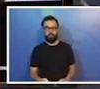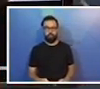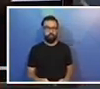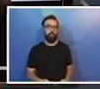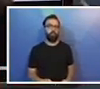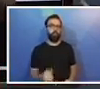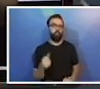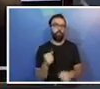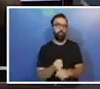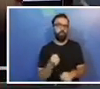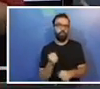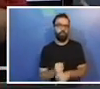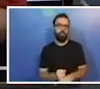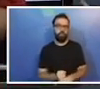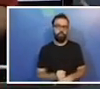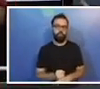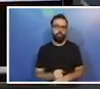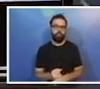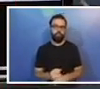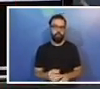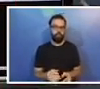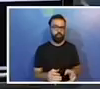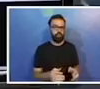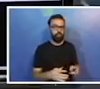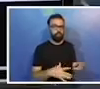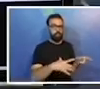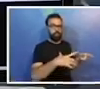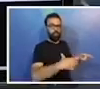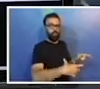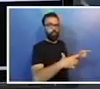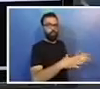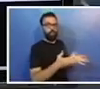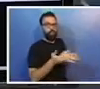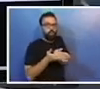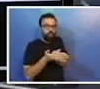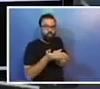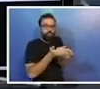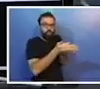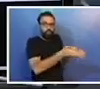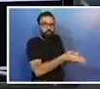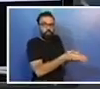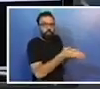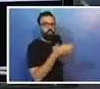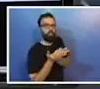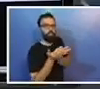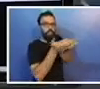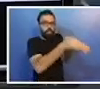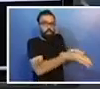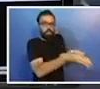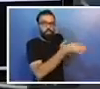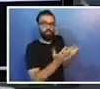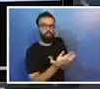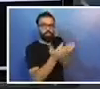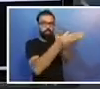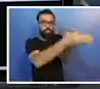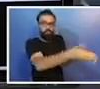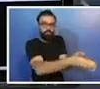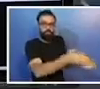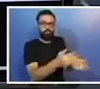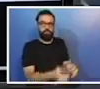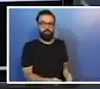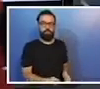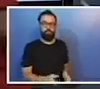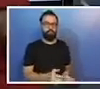Suape. Porto é o lugar onde os navios chegam, tá? E tem lugar para desembarcar as suas